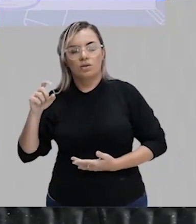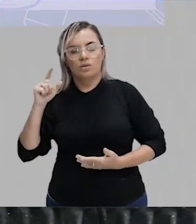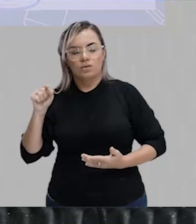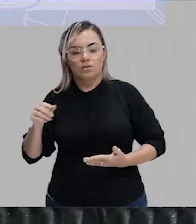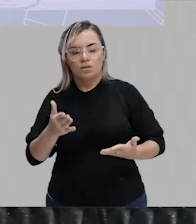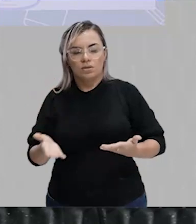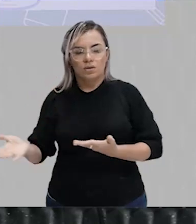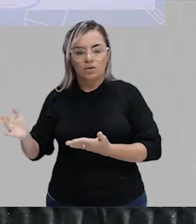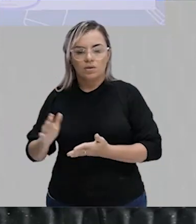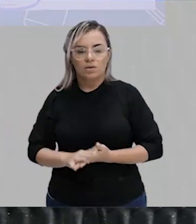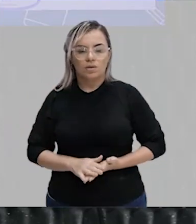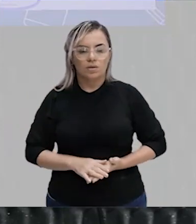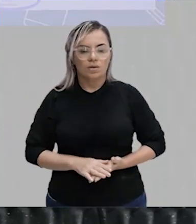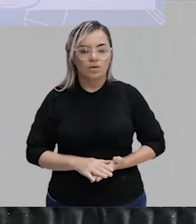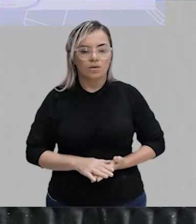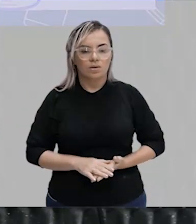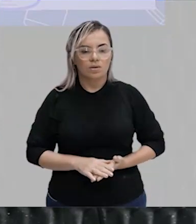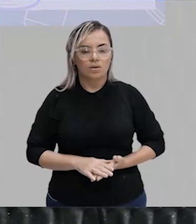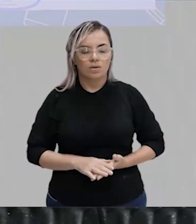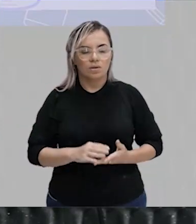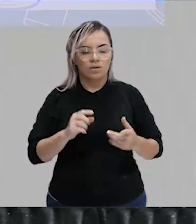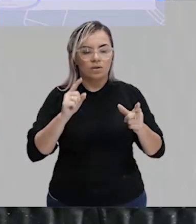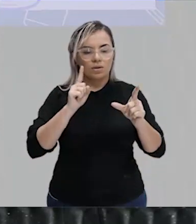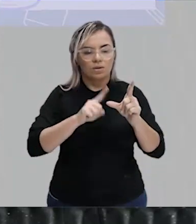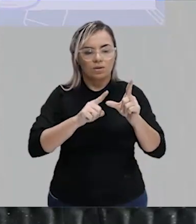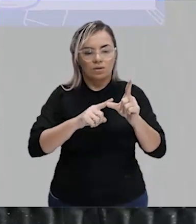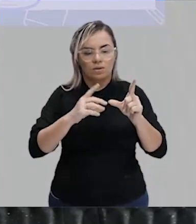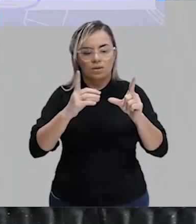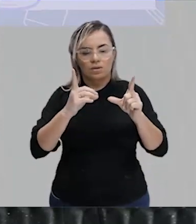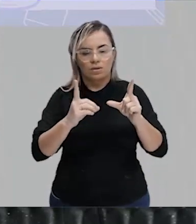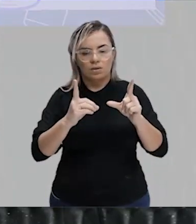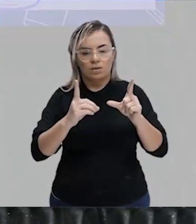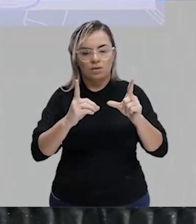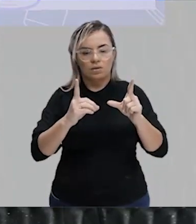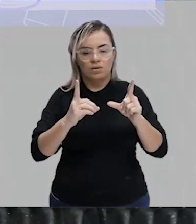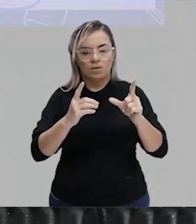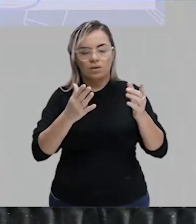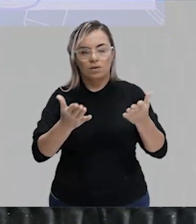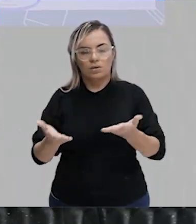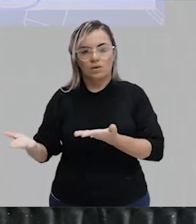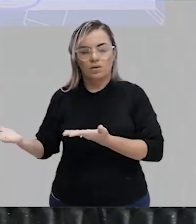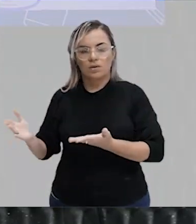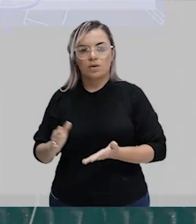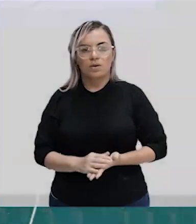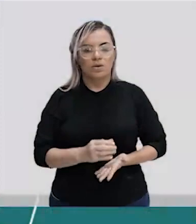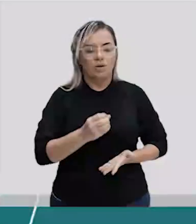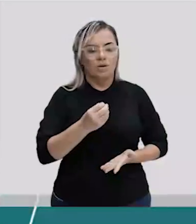descendência humana a partir de quem? A partir dos animais ovíparos, pessoal. Porque nos